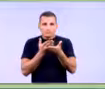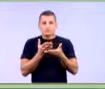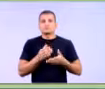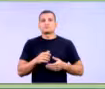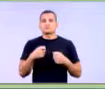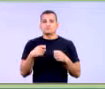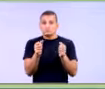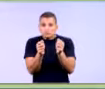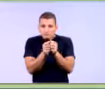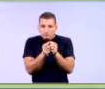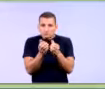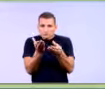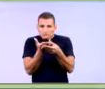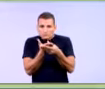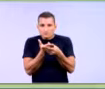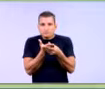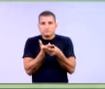ok?